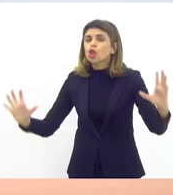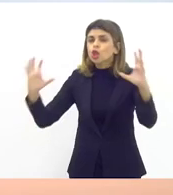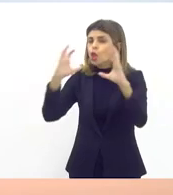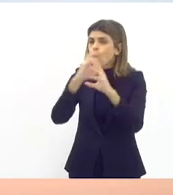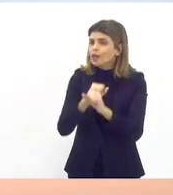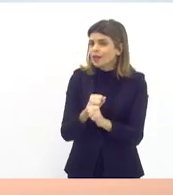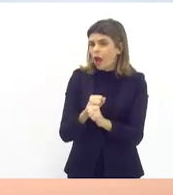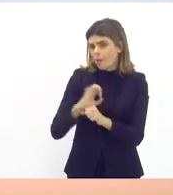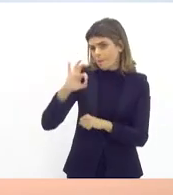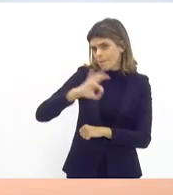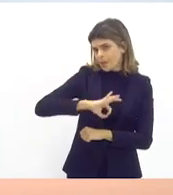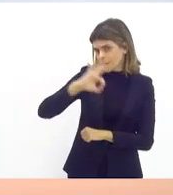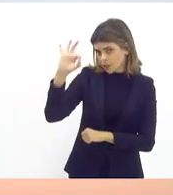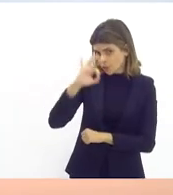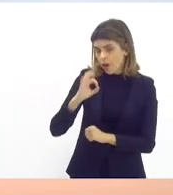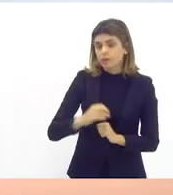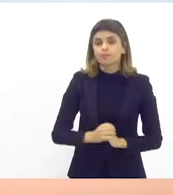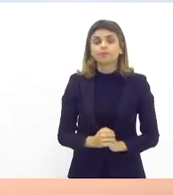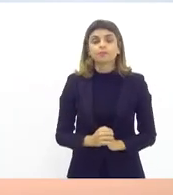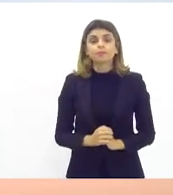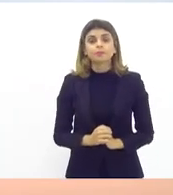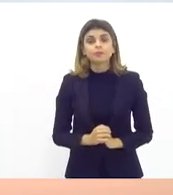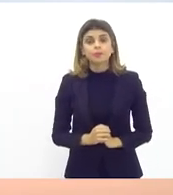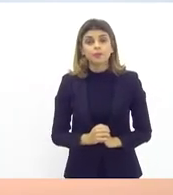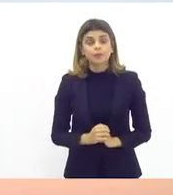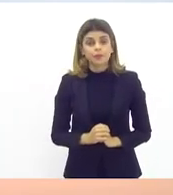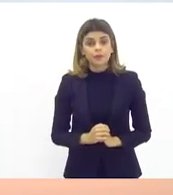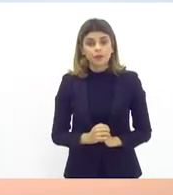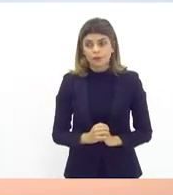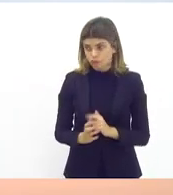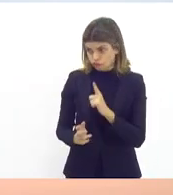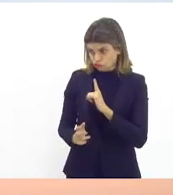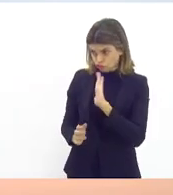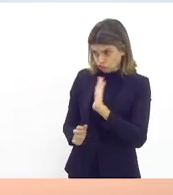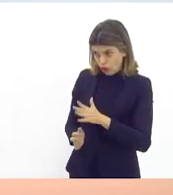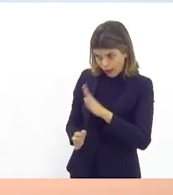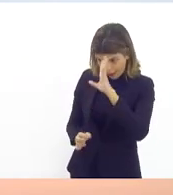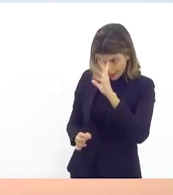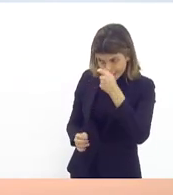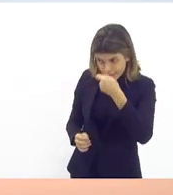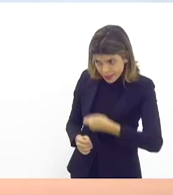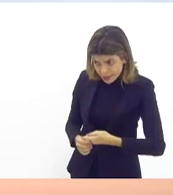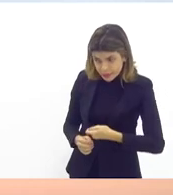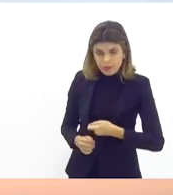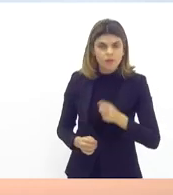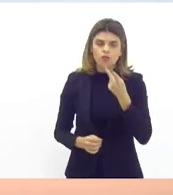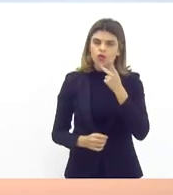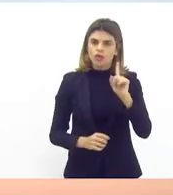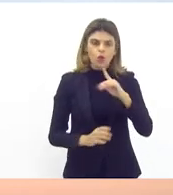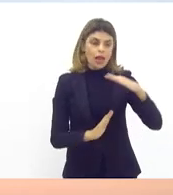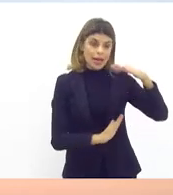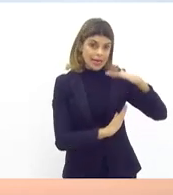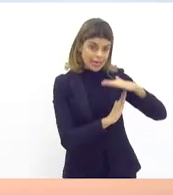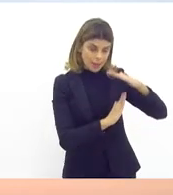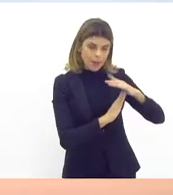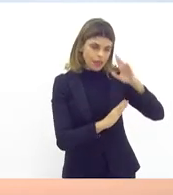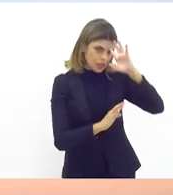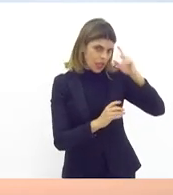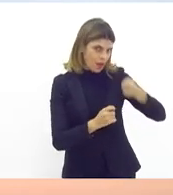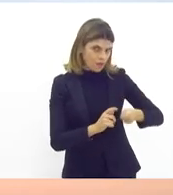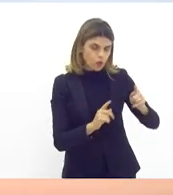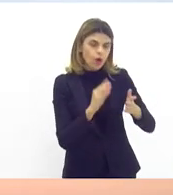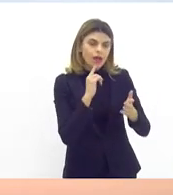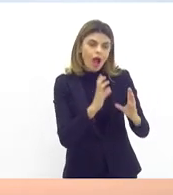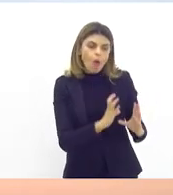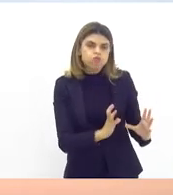em termos percentuais. Esse limite está definido? Não. Não, o limite ele decorre desses 3%. É o montante de